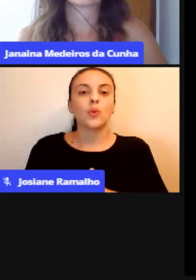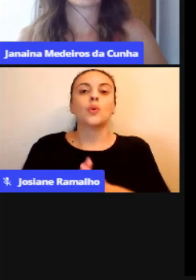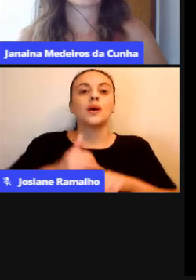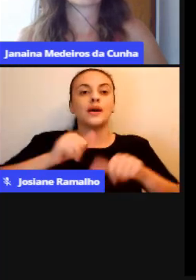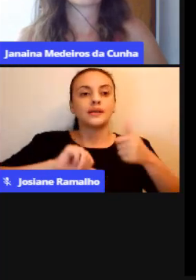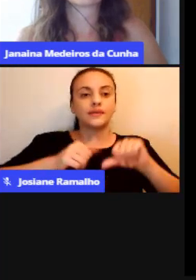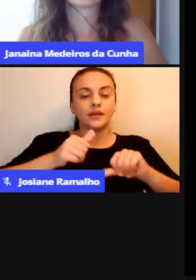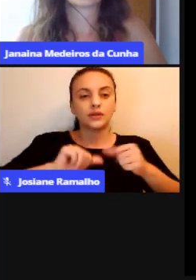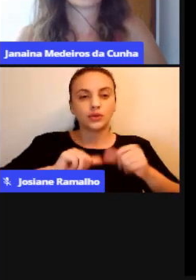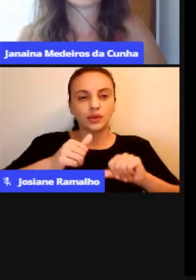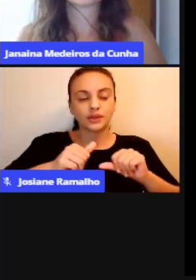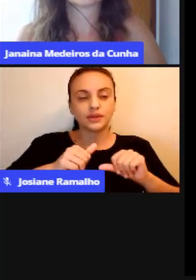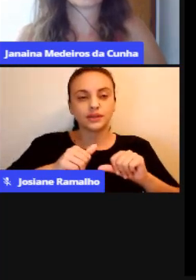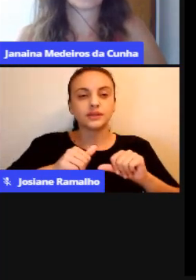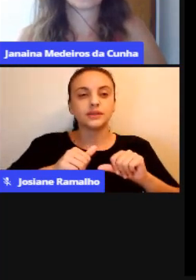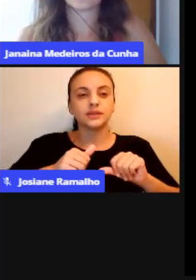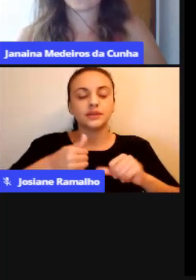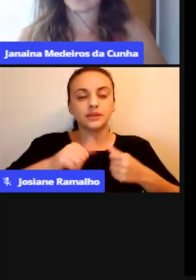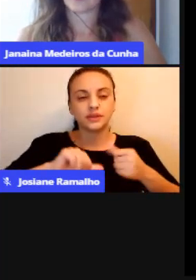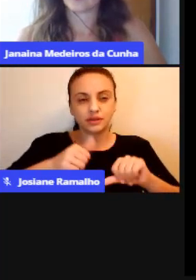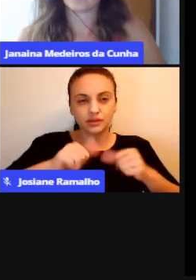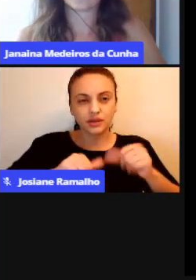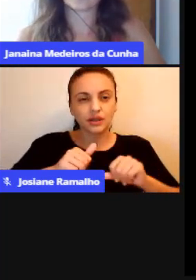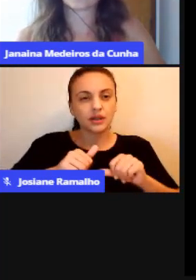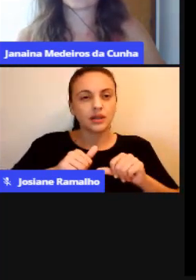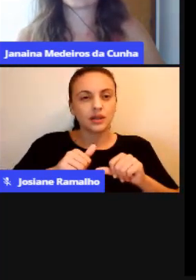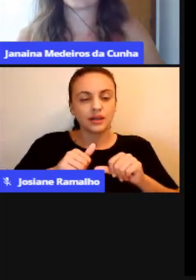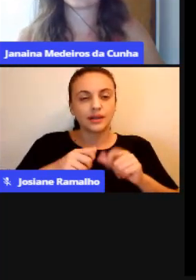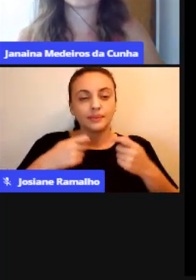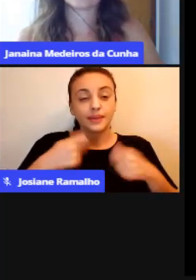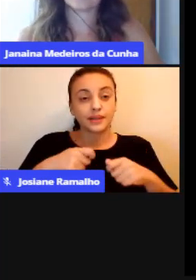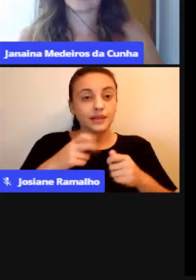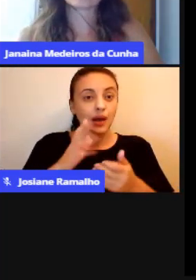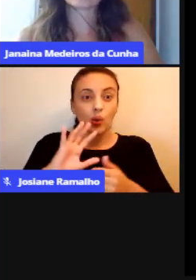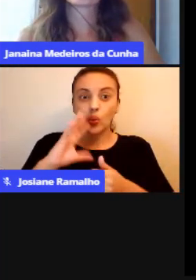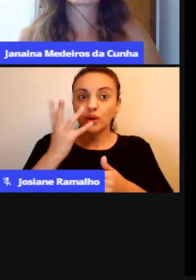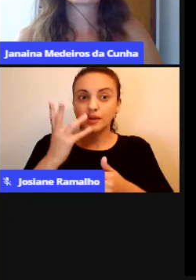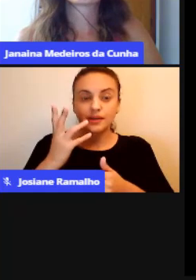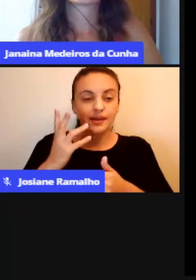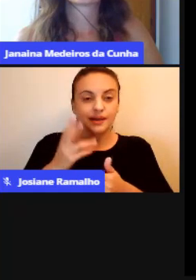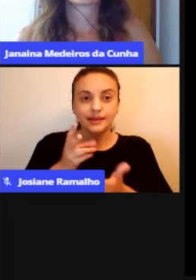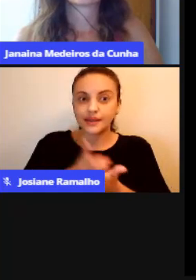avaliações é que permeia realmente o trabalho do professor agora, né?